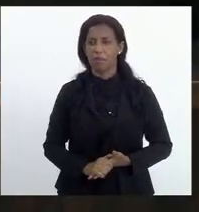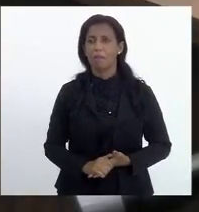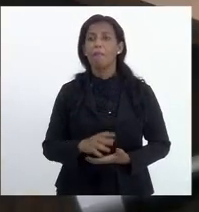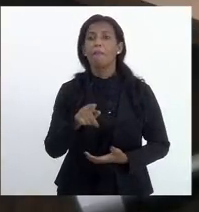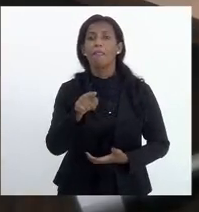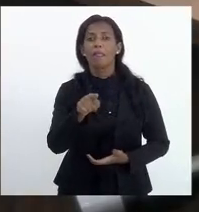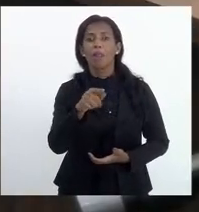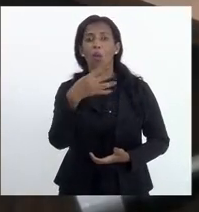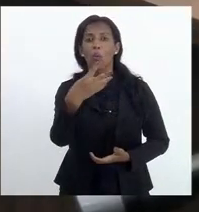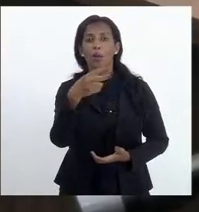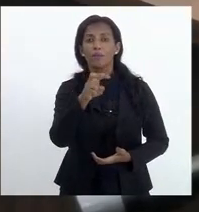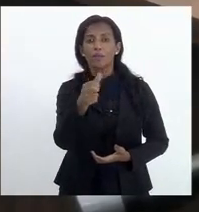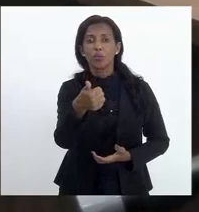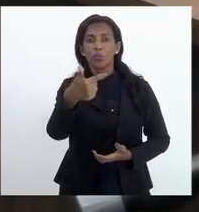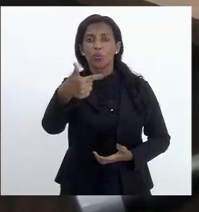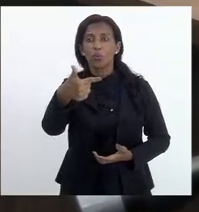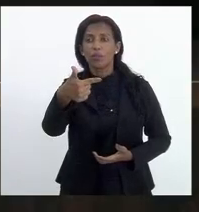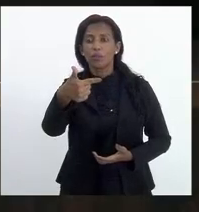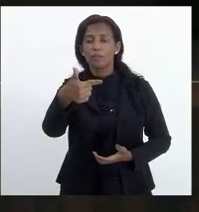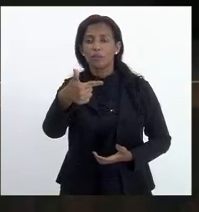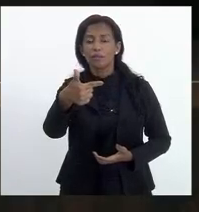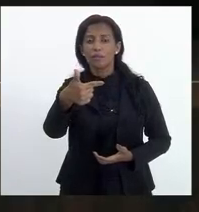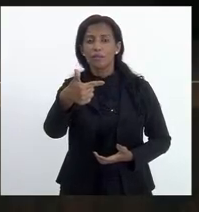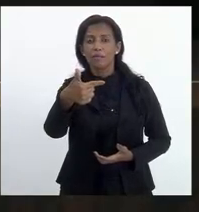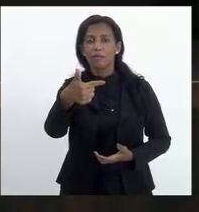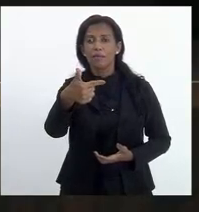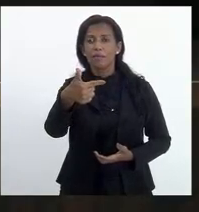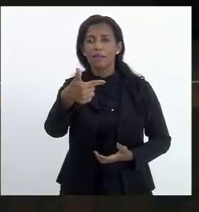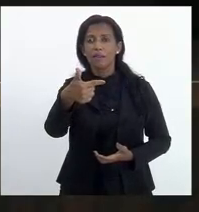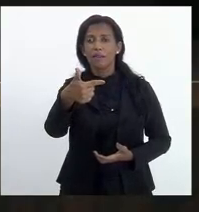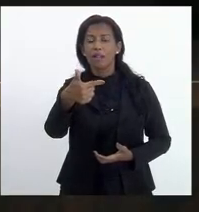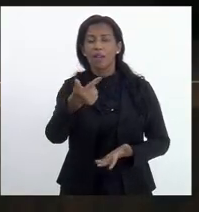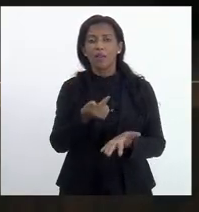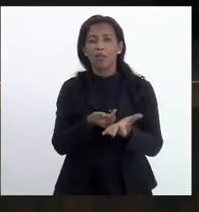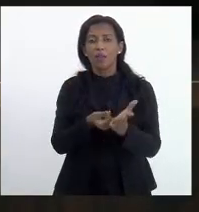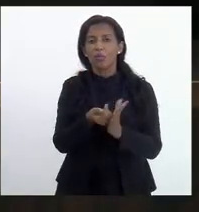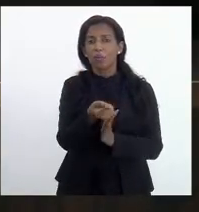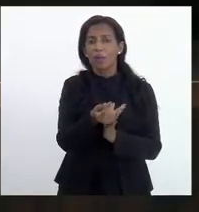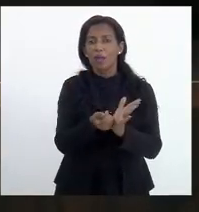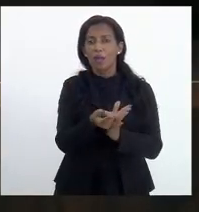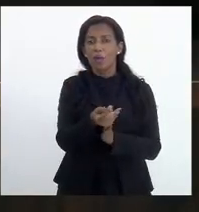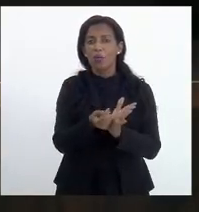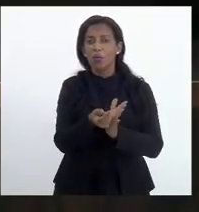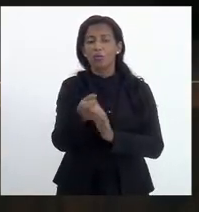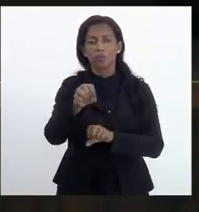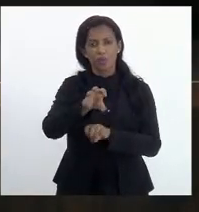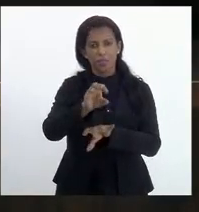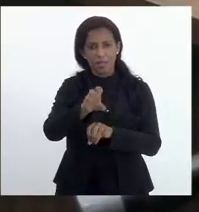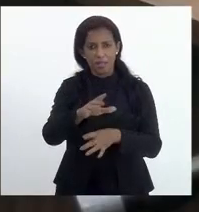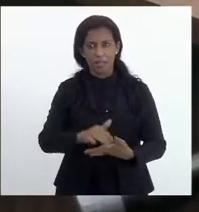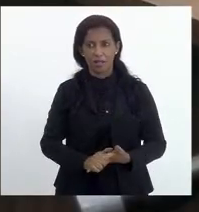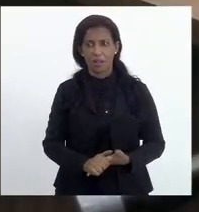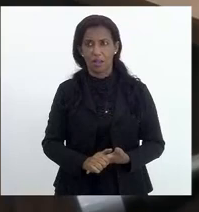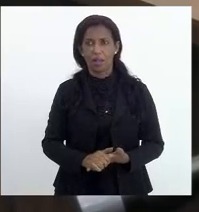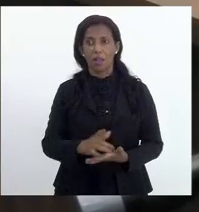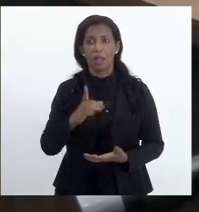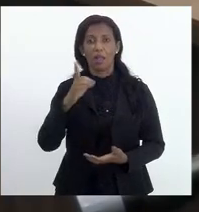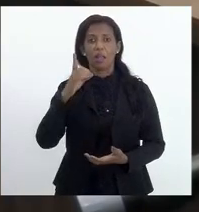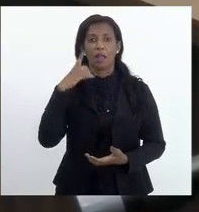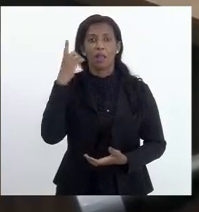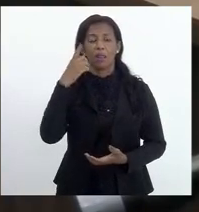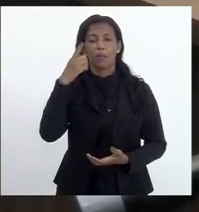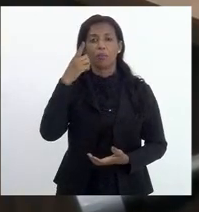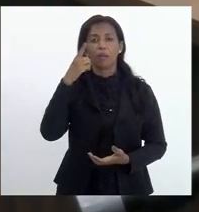Esse qual 4512 sobre. Dispõe sobre a aplicação dos recursos de manutenção e desenvolvimento do ensino. A deputada Lucinha.